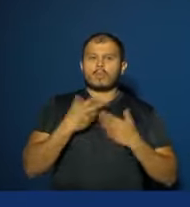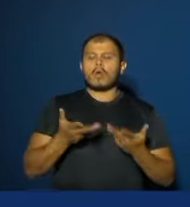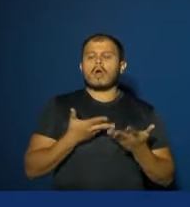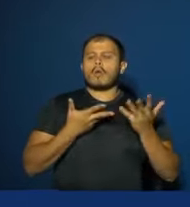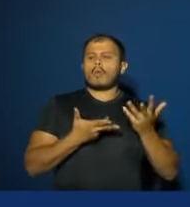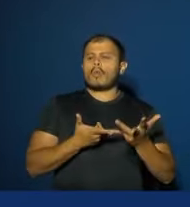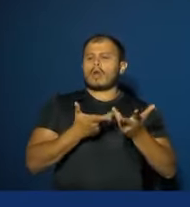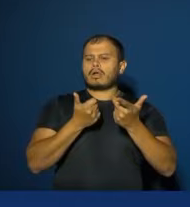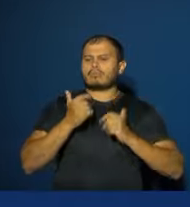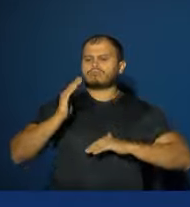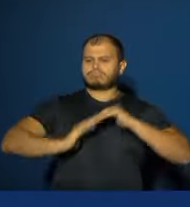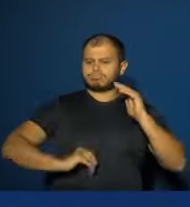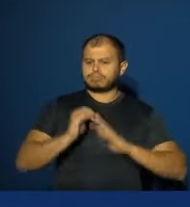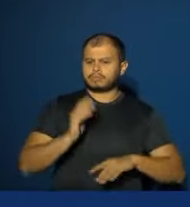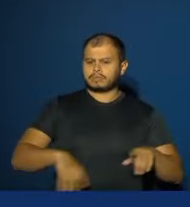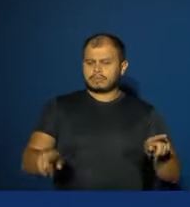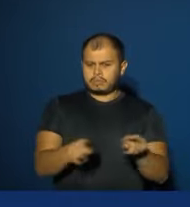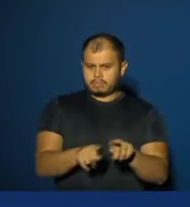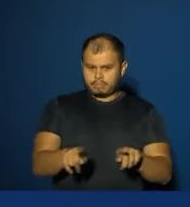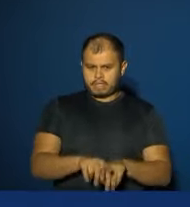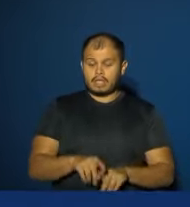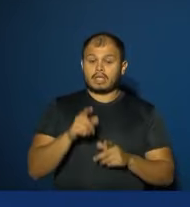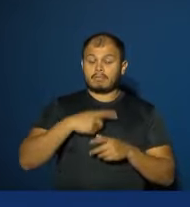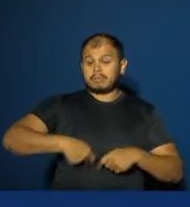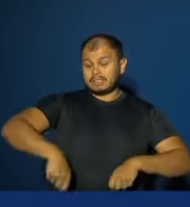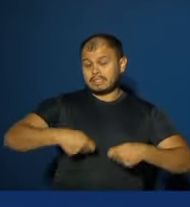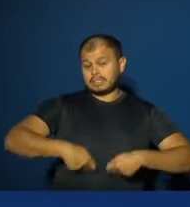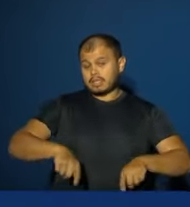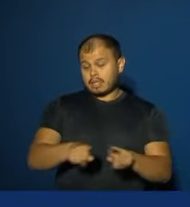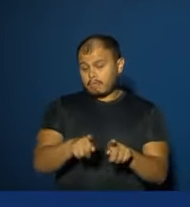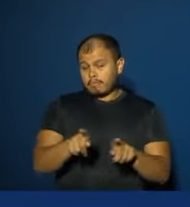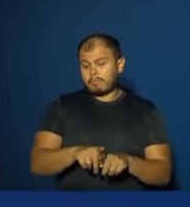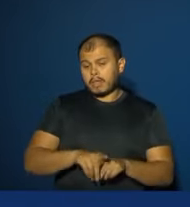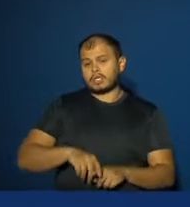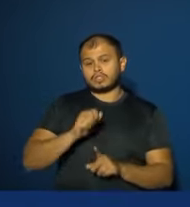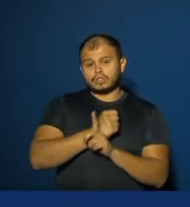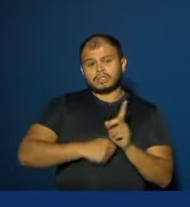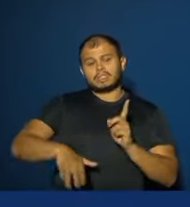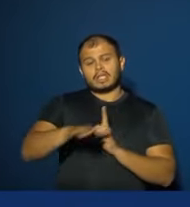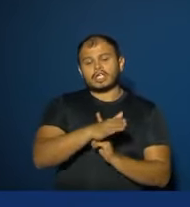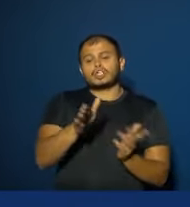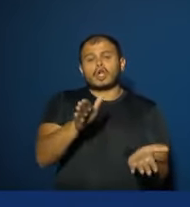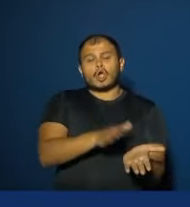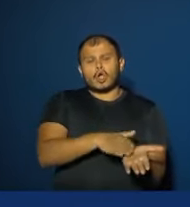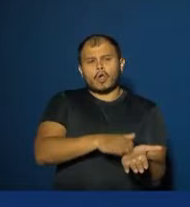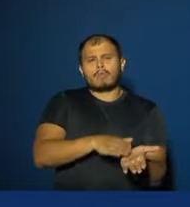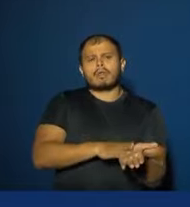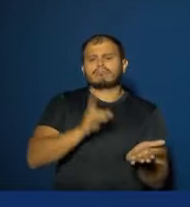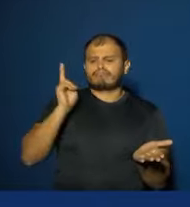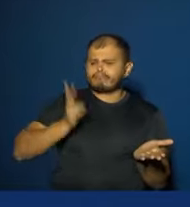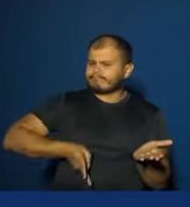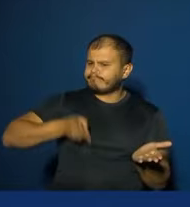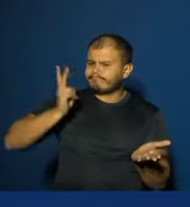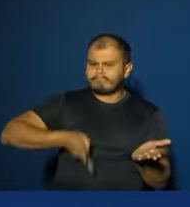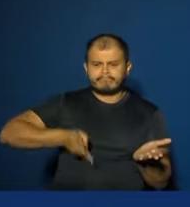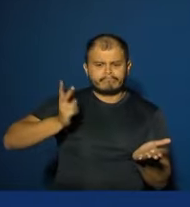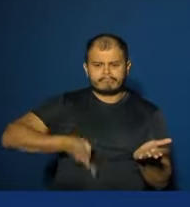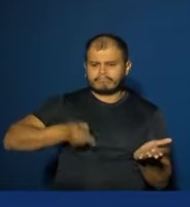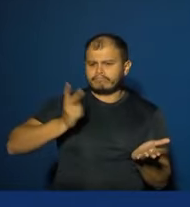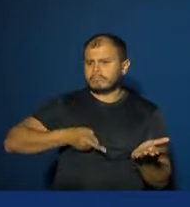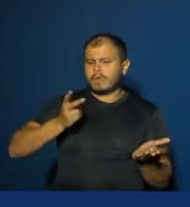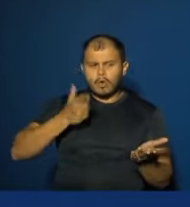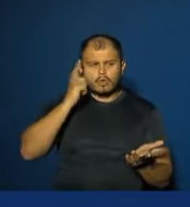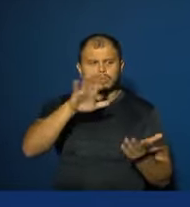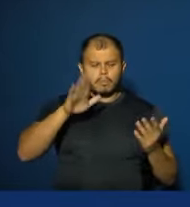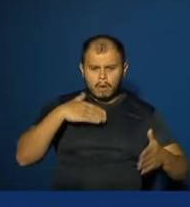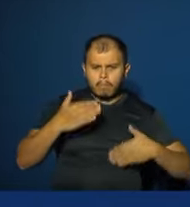desses gastos, e a sociedade ir cobrando mutuamente o aprimoramento dessa eficiência e